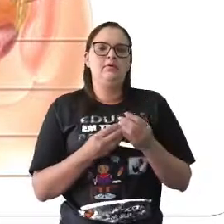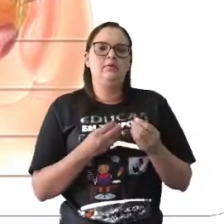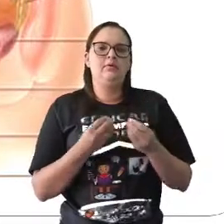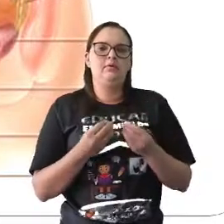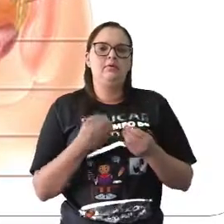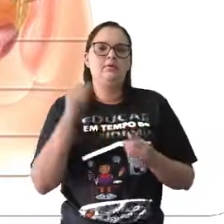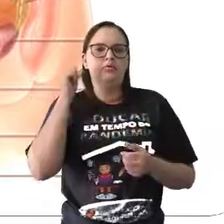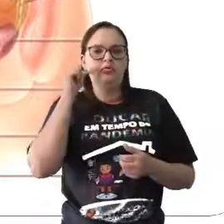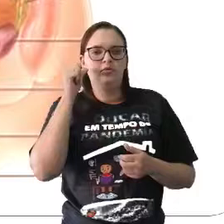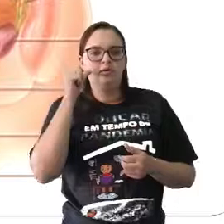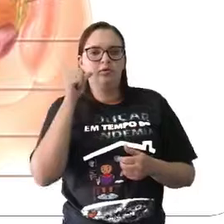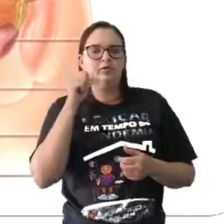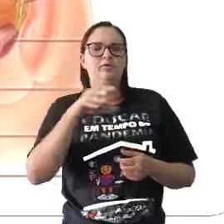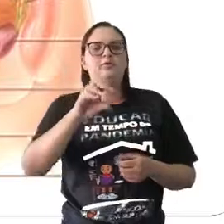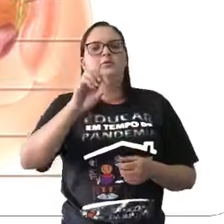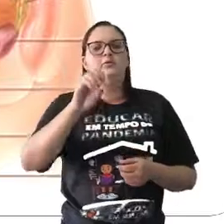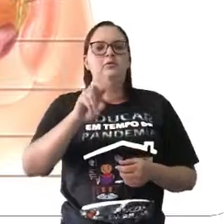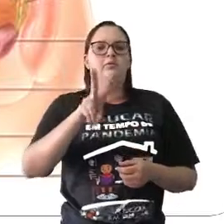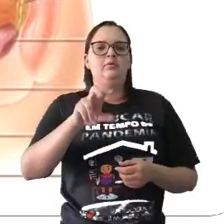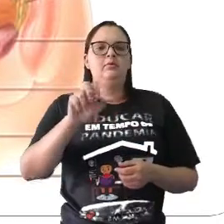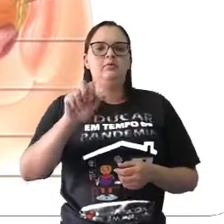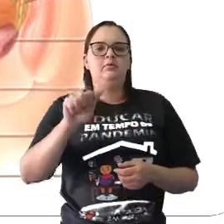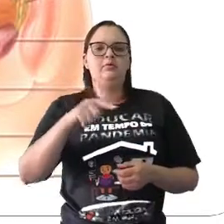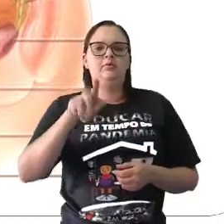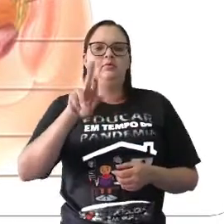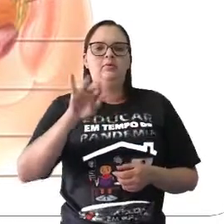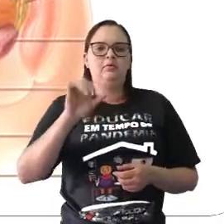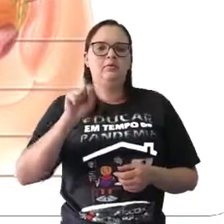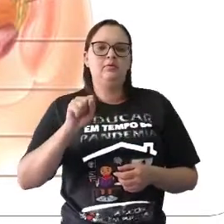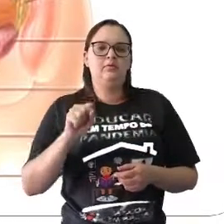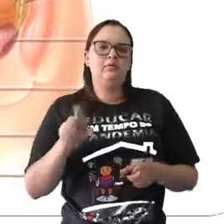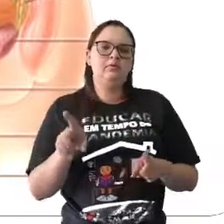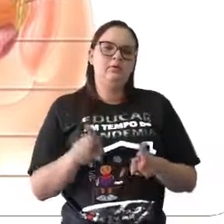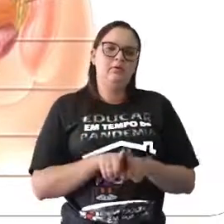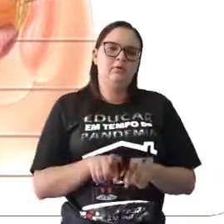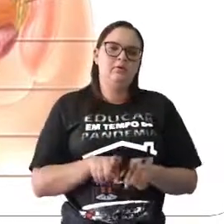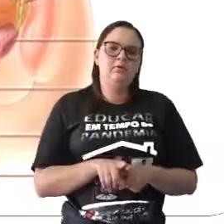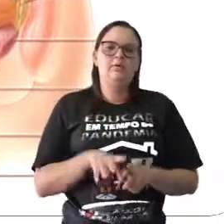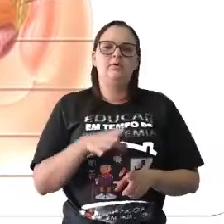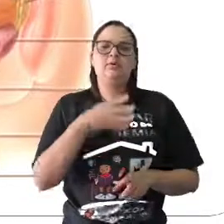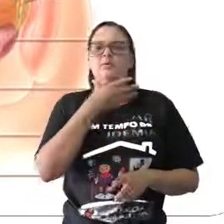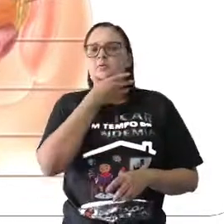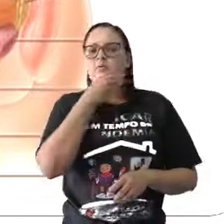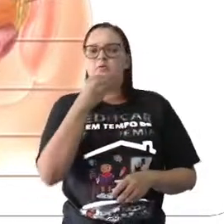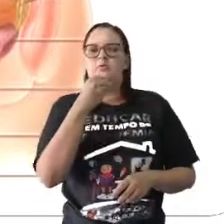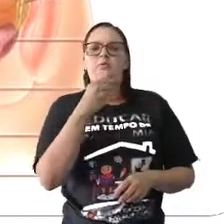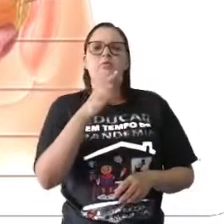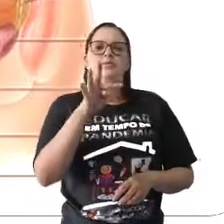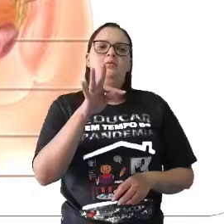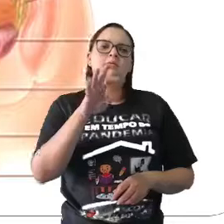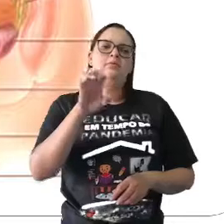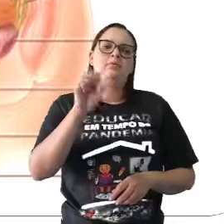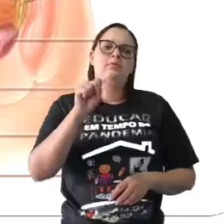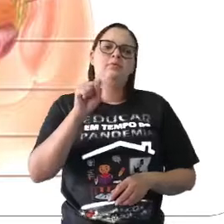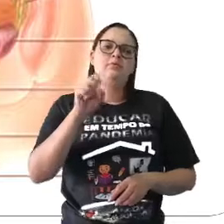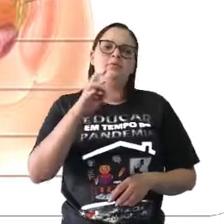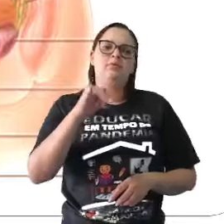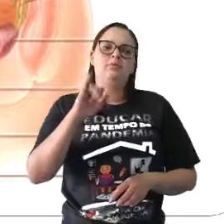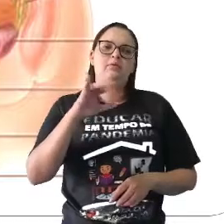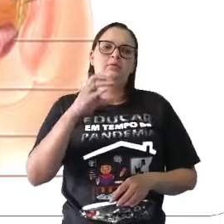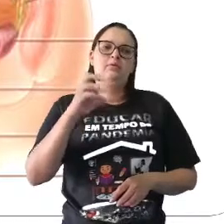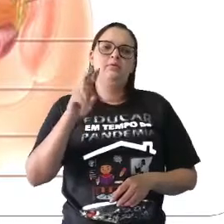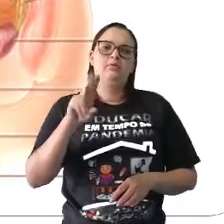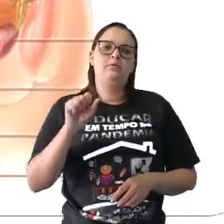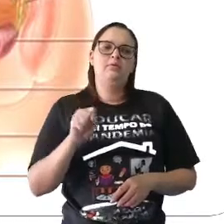das meninas são os ovários e dos meninos são os testículos. Quando chega nos ovários, ela